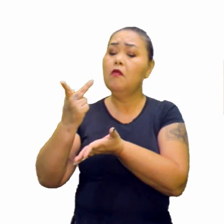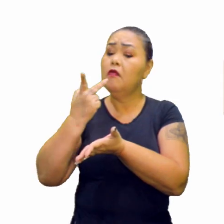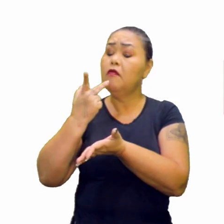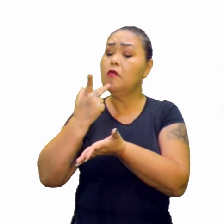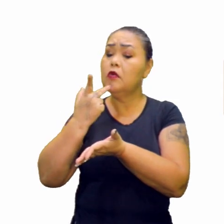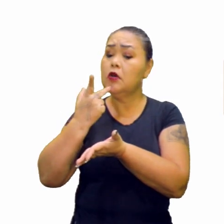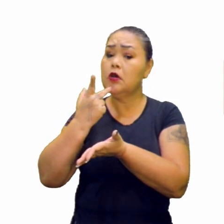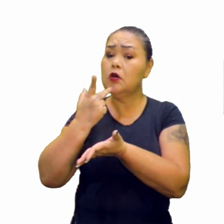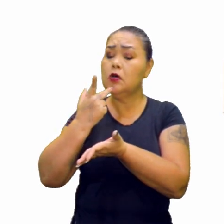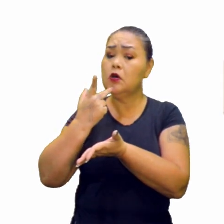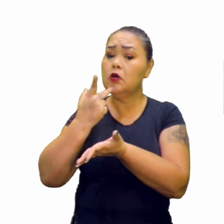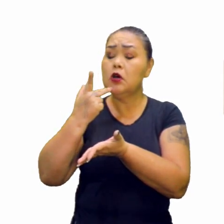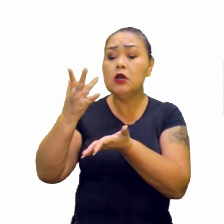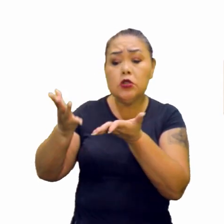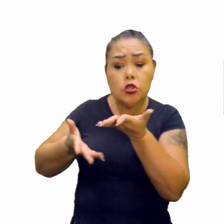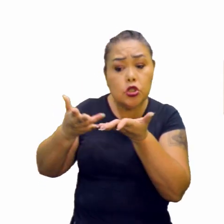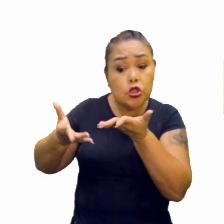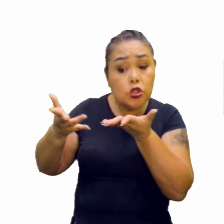estímulo.